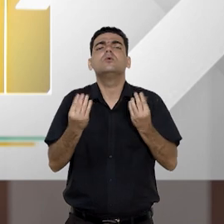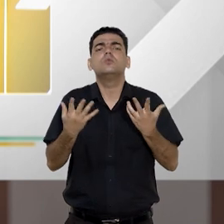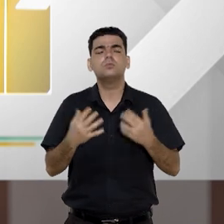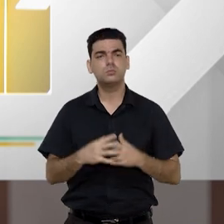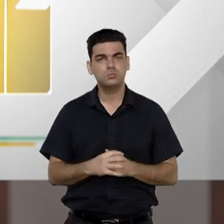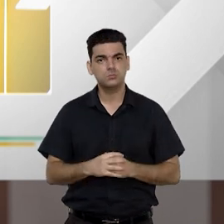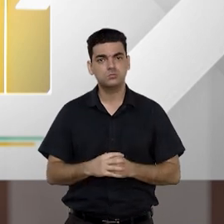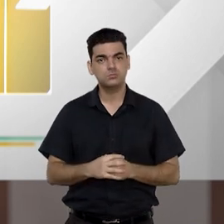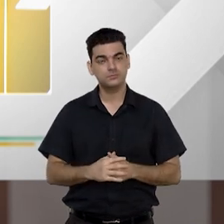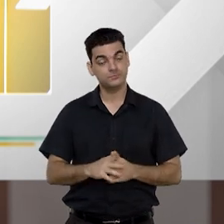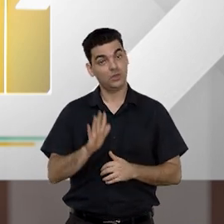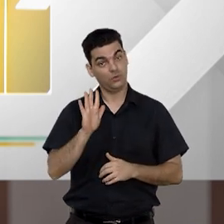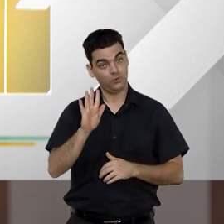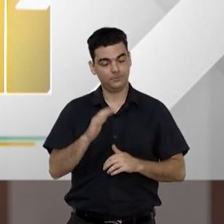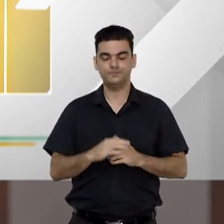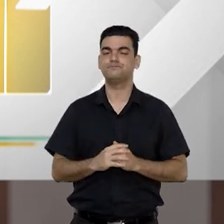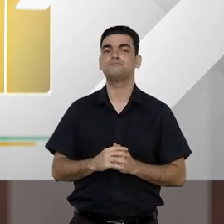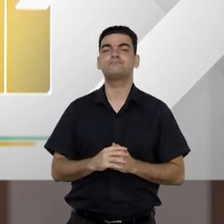jurídica?